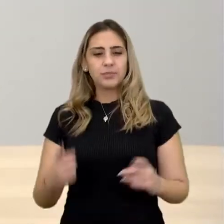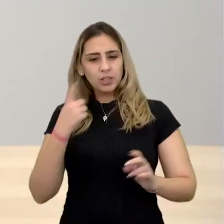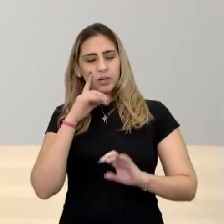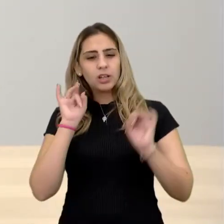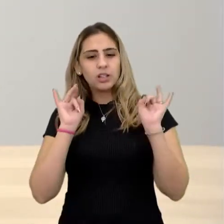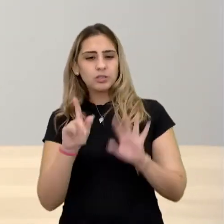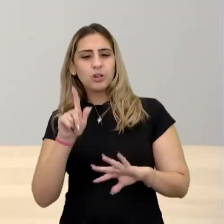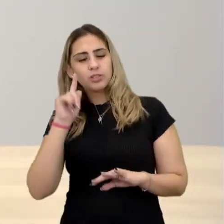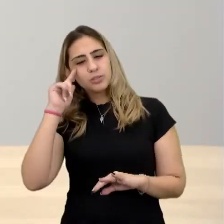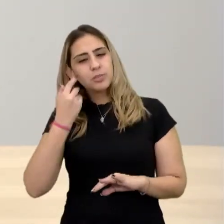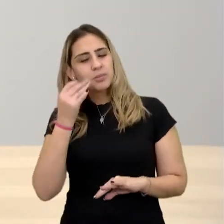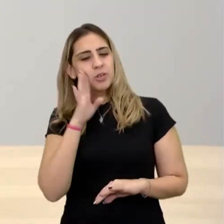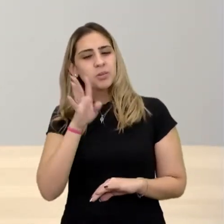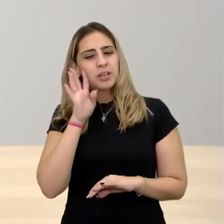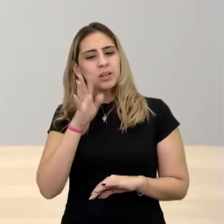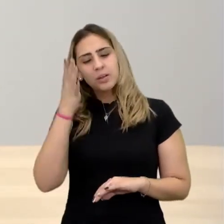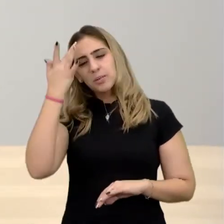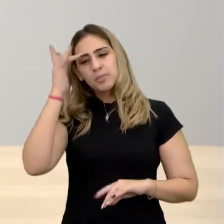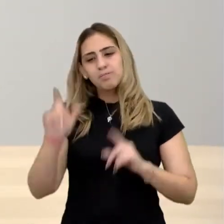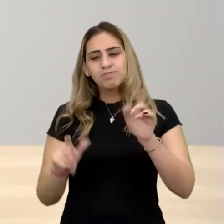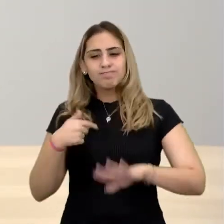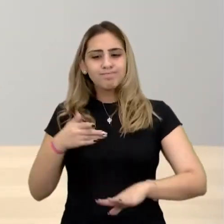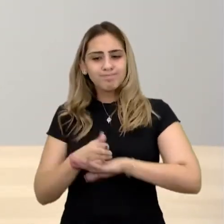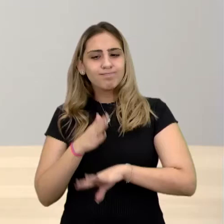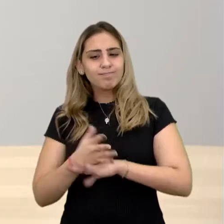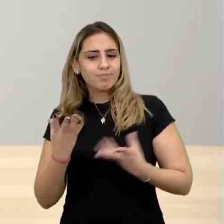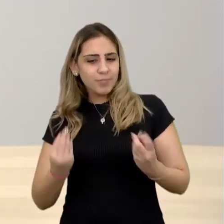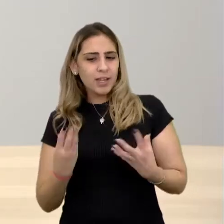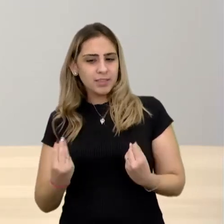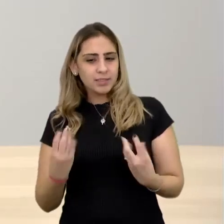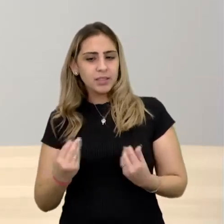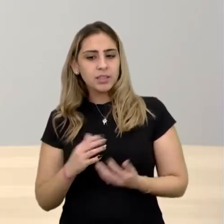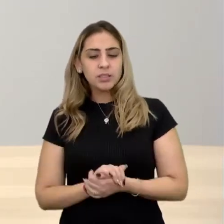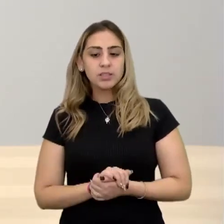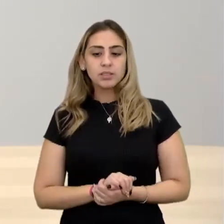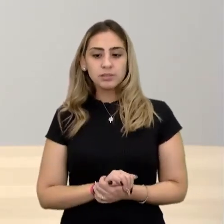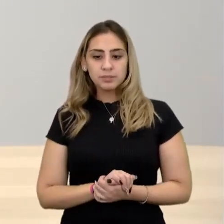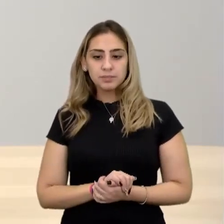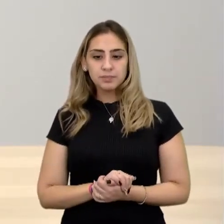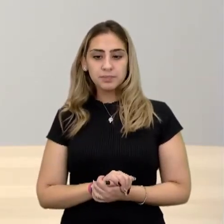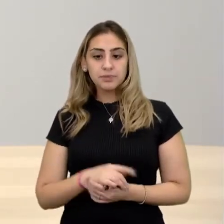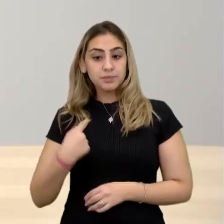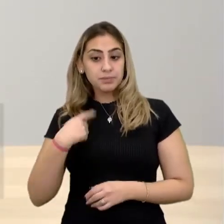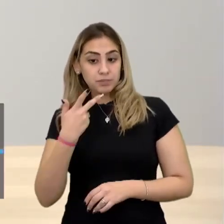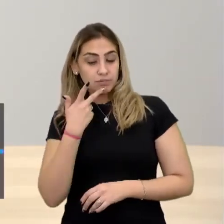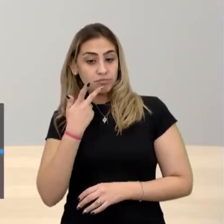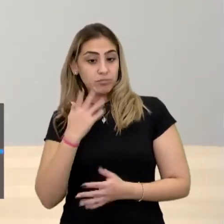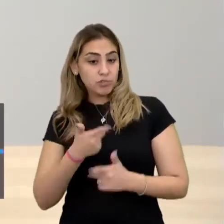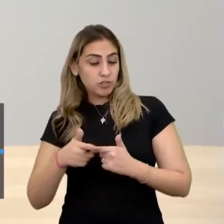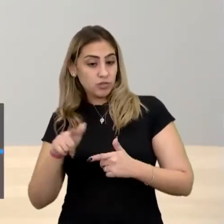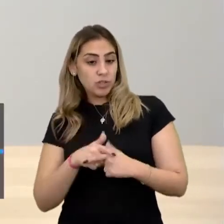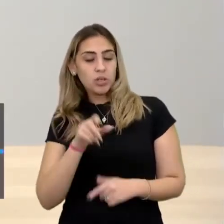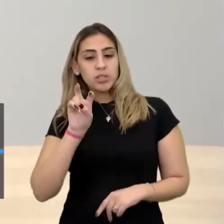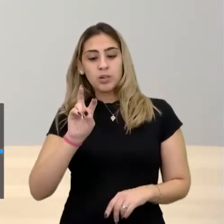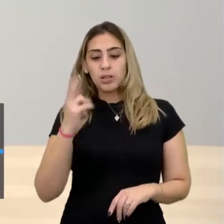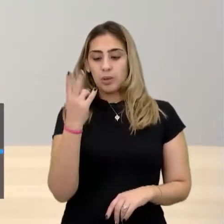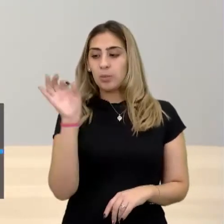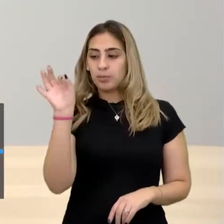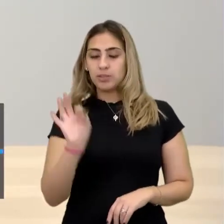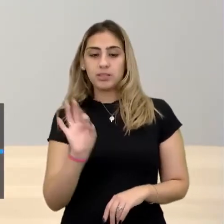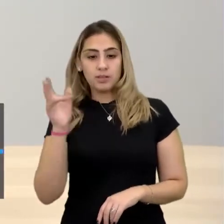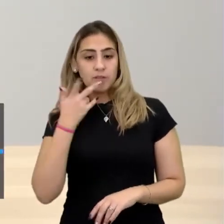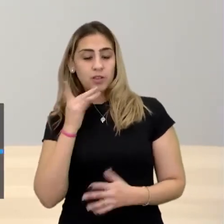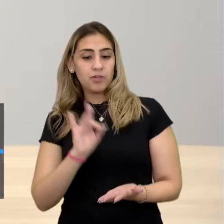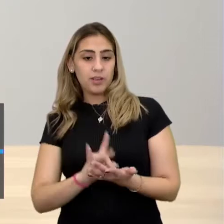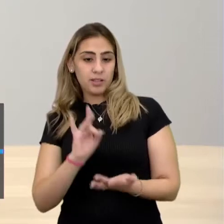Olha só, Giba, que bacana, né? O pessoal aí interagindo bastante. Esse daqui ficou um pouco dividido, hein? Dividido? 51%